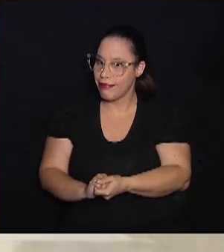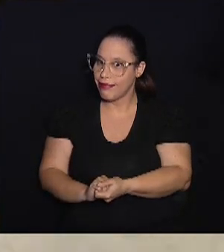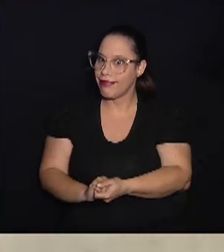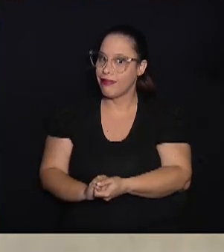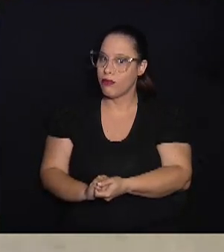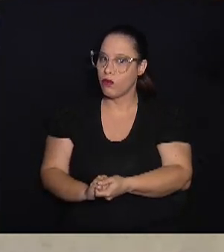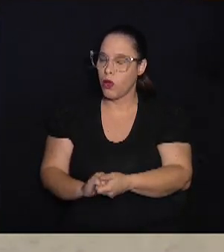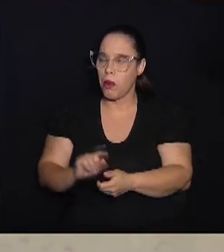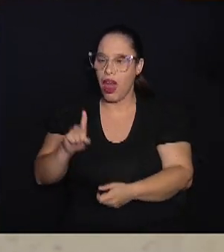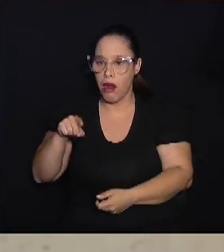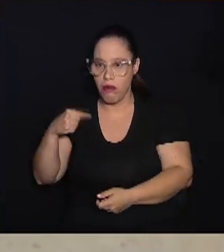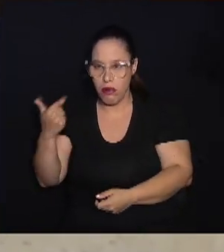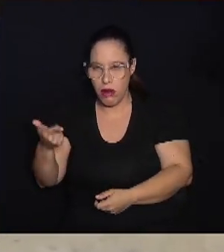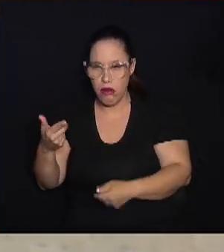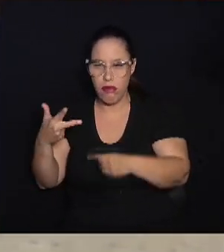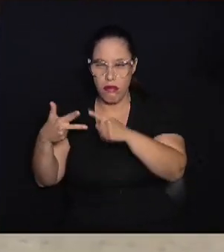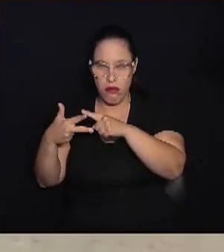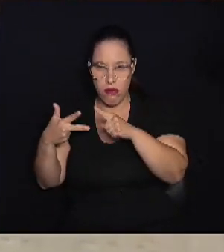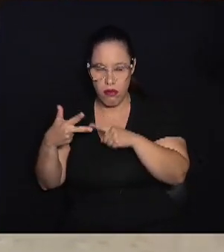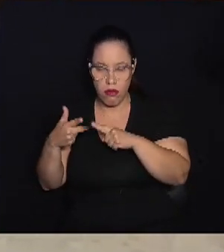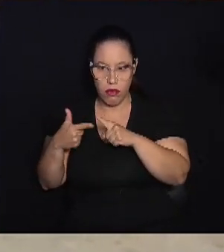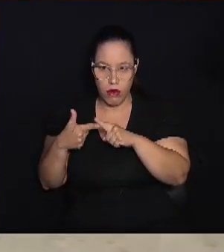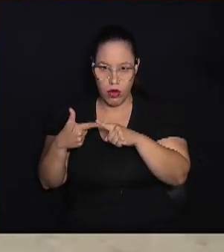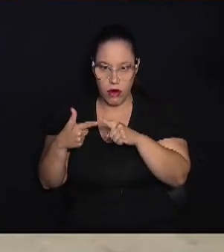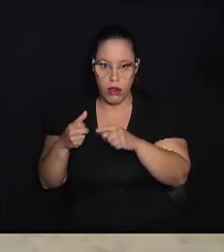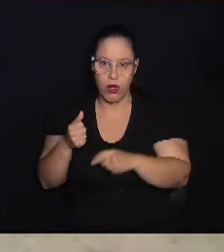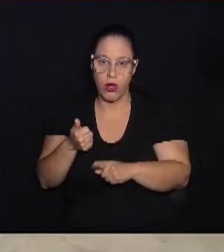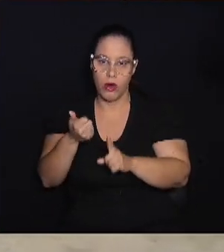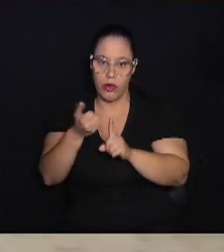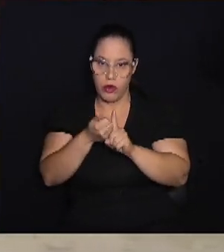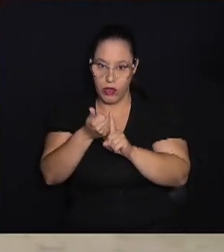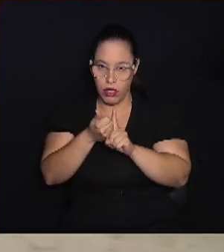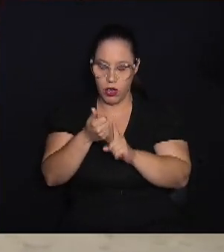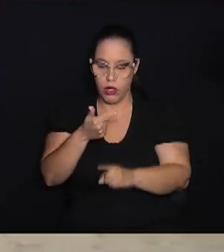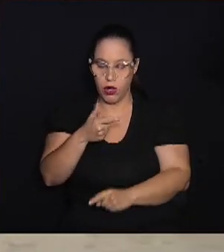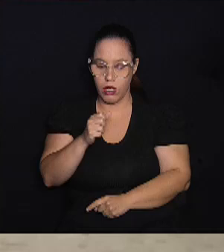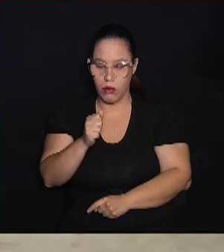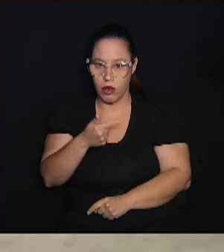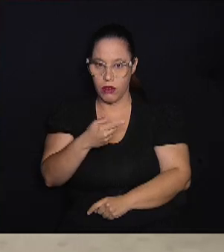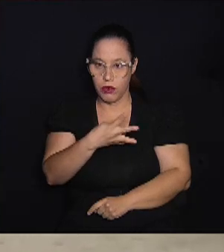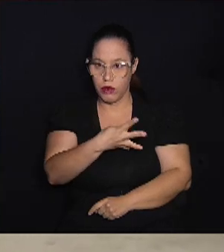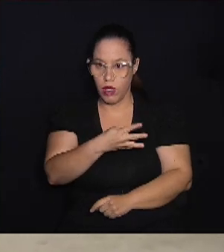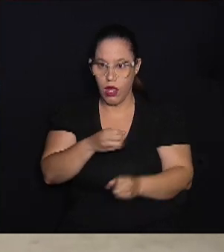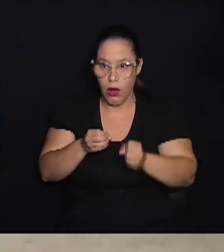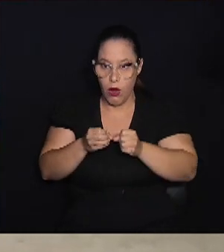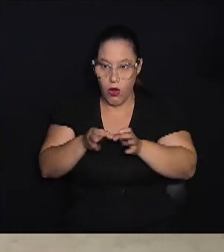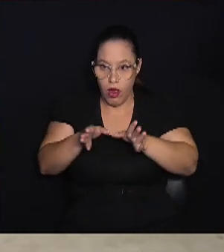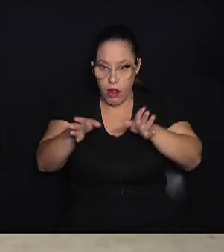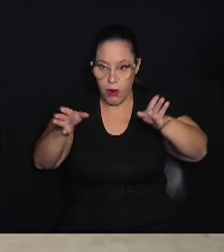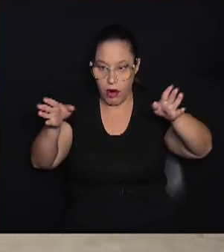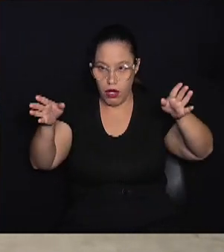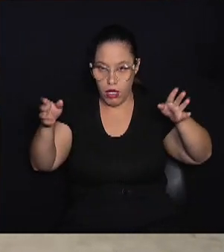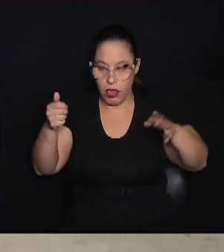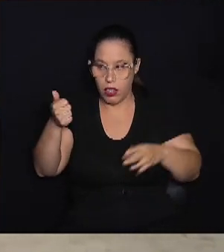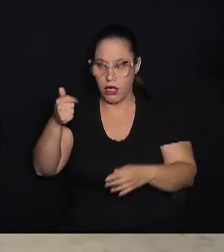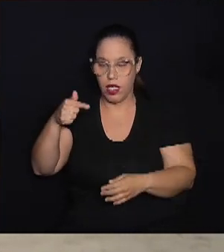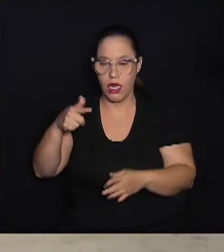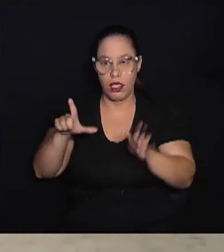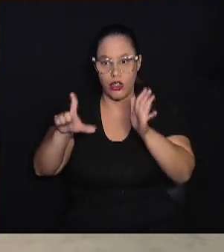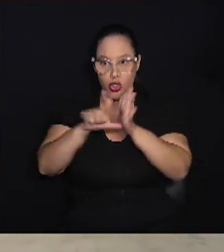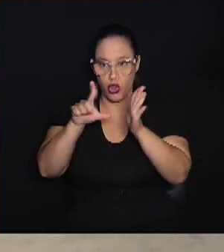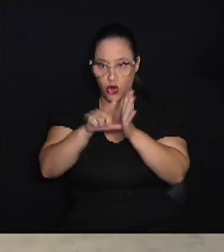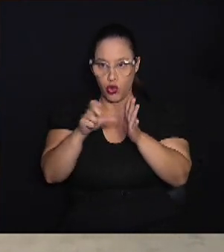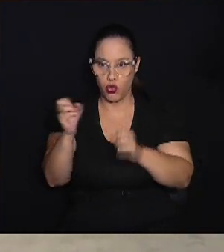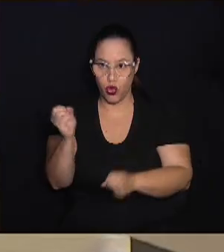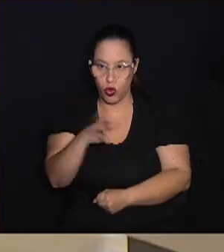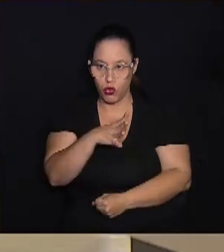Para o segundo semestre de 2024, Campinas Shopping vai ampliar o seu espaço com 17 novas lojas, de